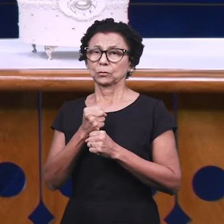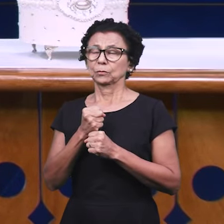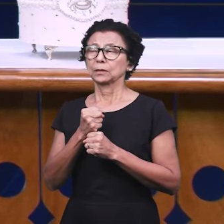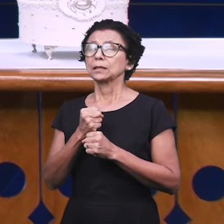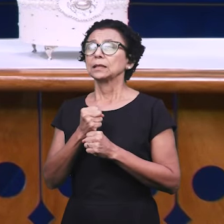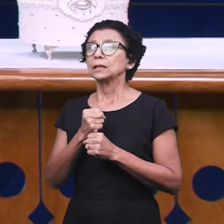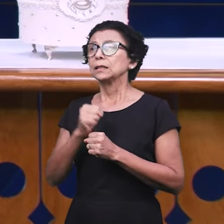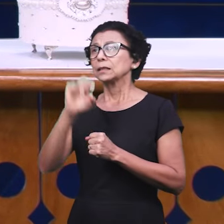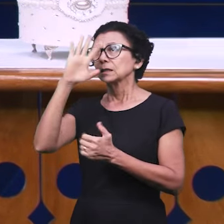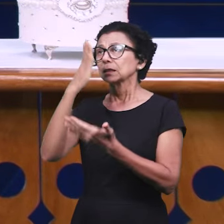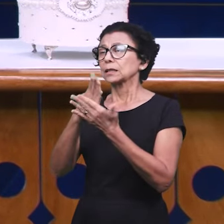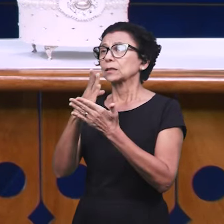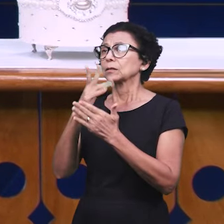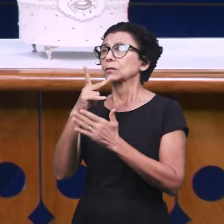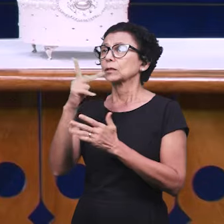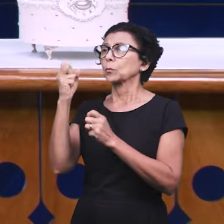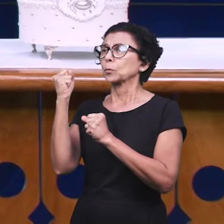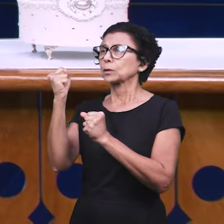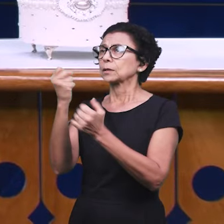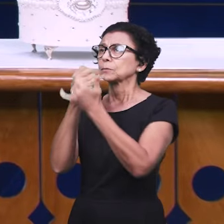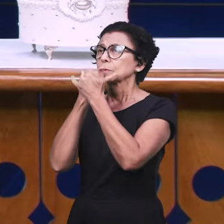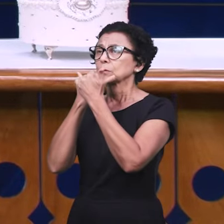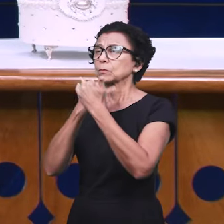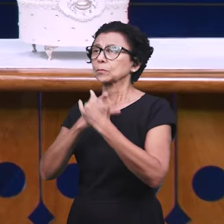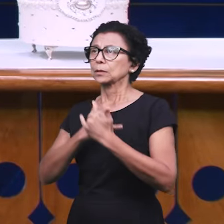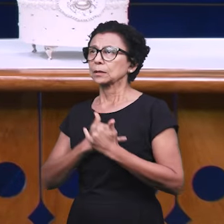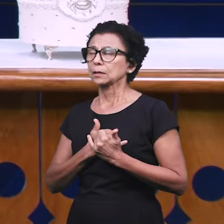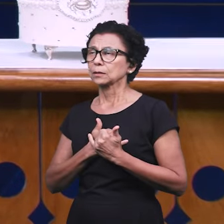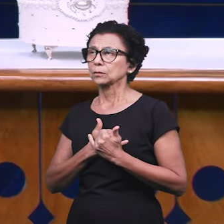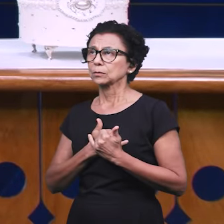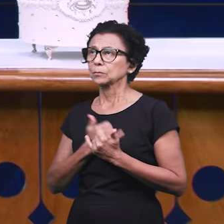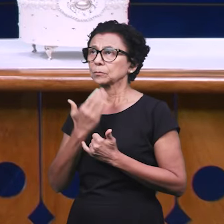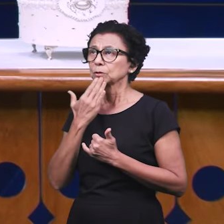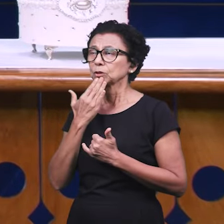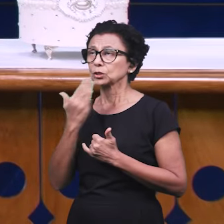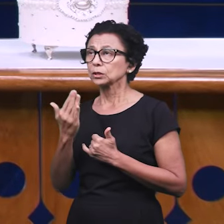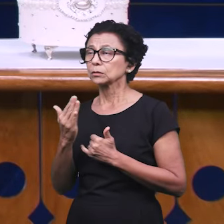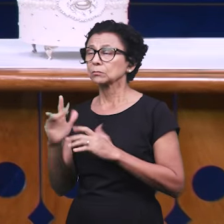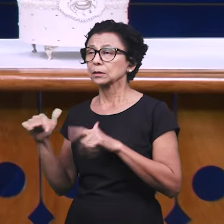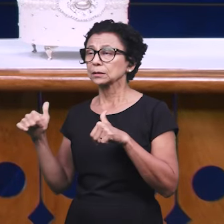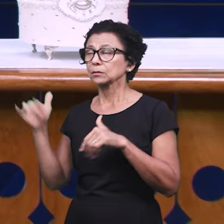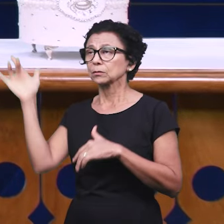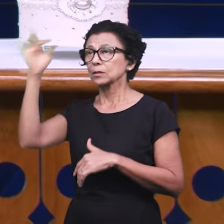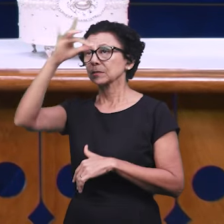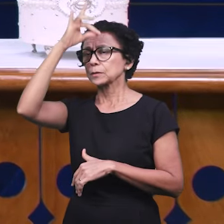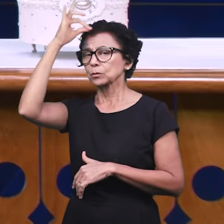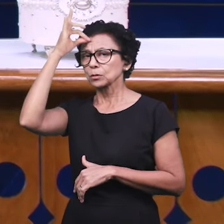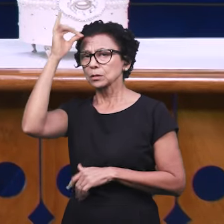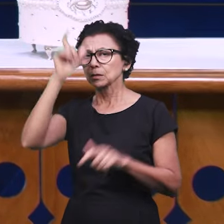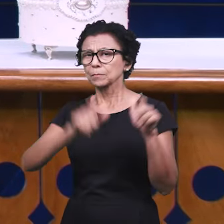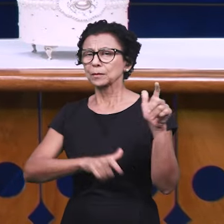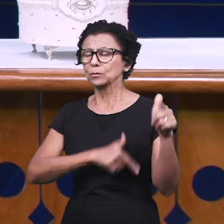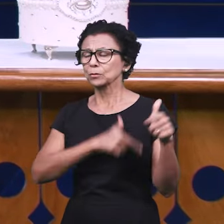pelo sangue de Jesus, pela operação do Teu Espírito Santo. Vidas, Senhor, muitas vezes envolvidas em lutas,